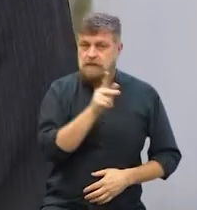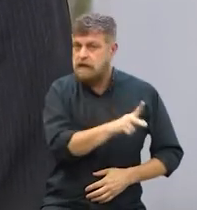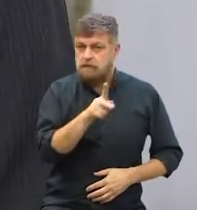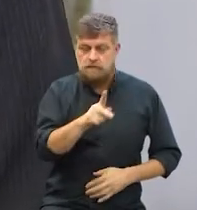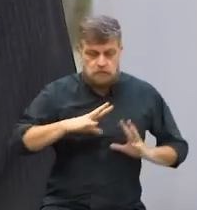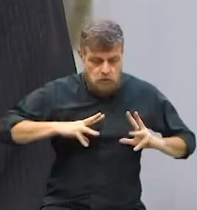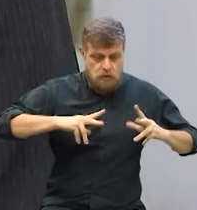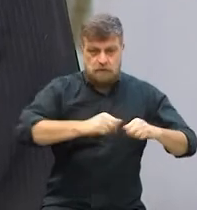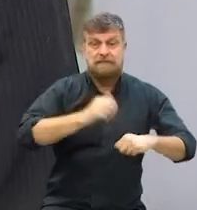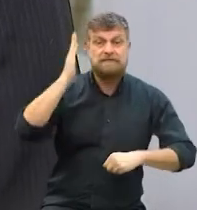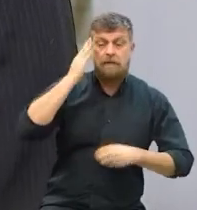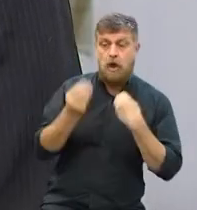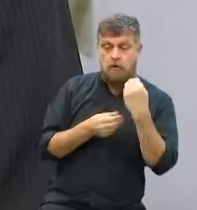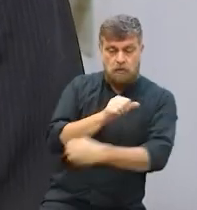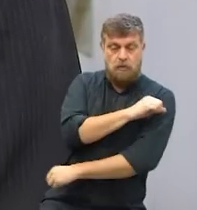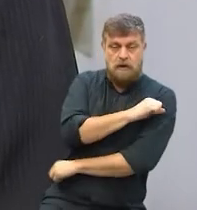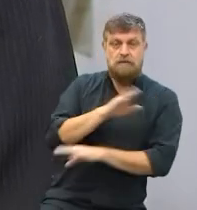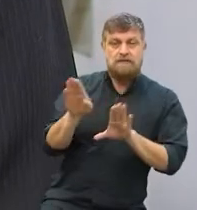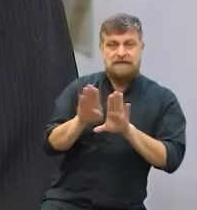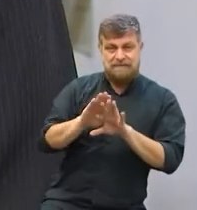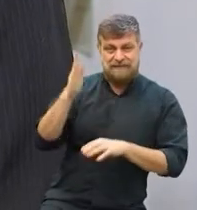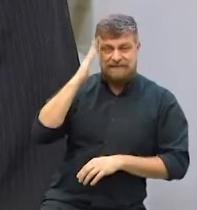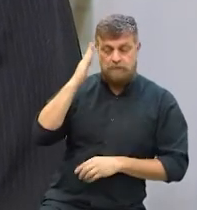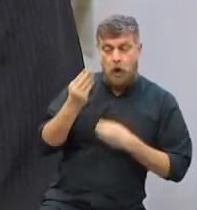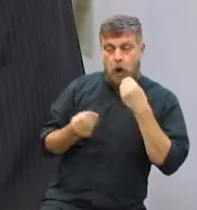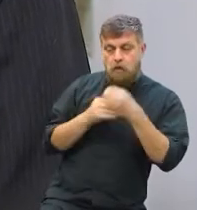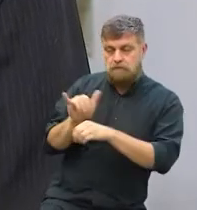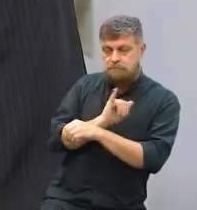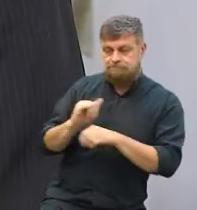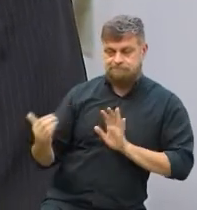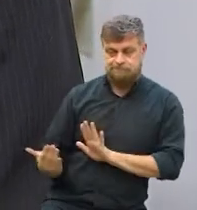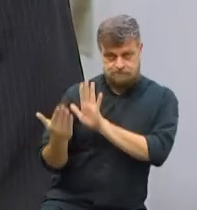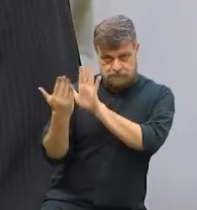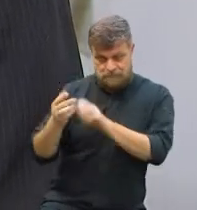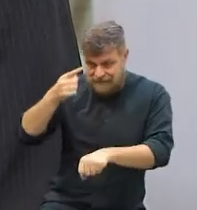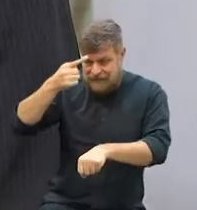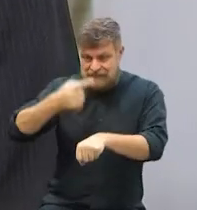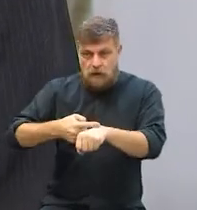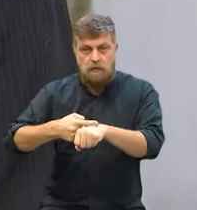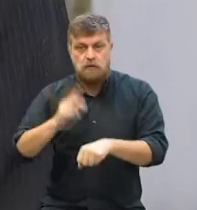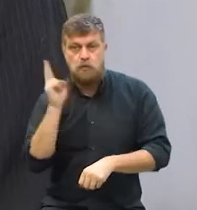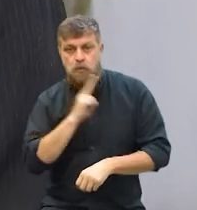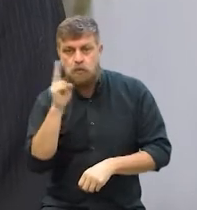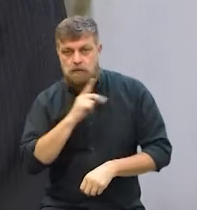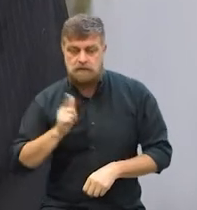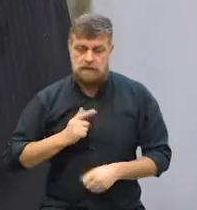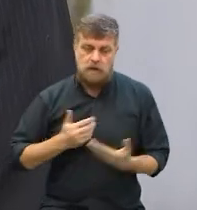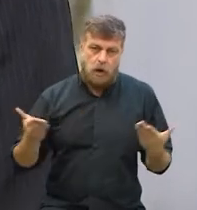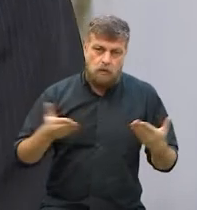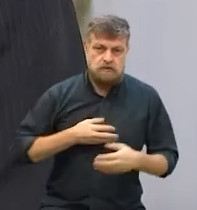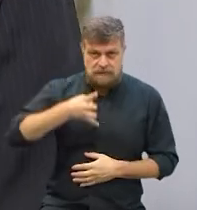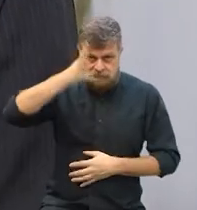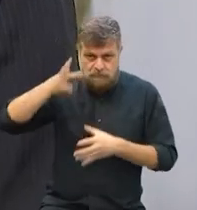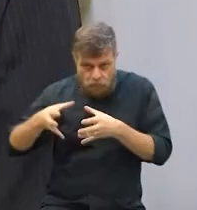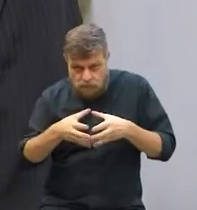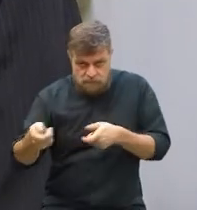docentes, funcionários, preparados, os próprios alunos, né, psicologicamente, saber como se comportar numa ocasião de emergência, assim como